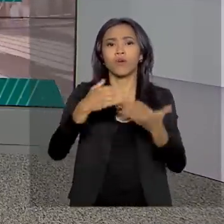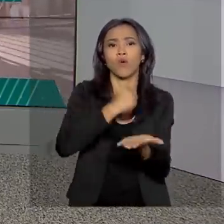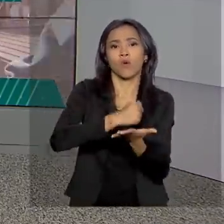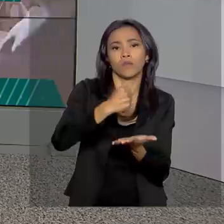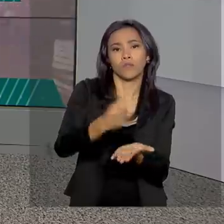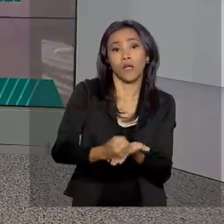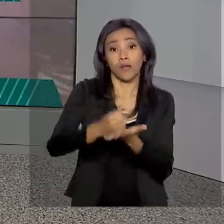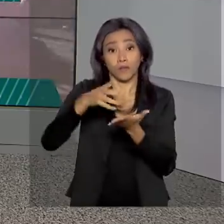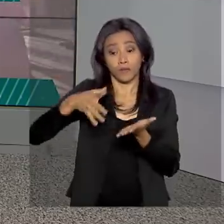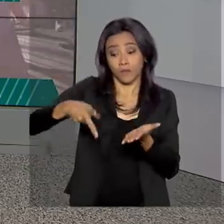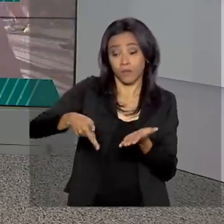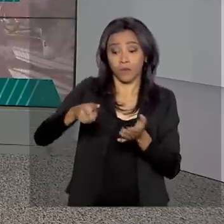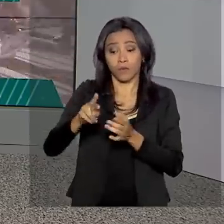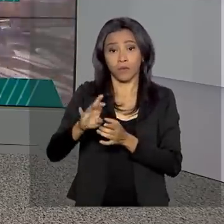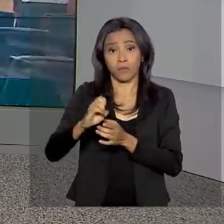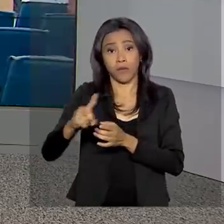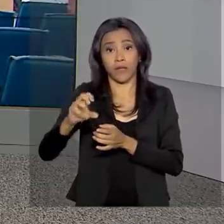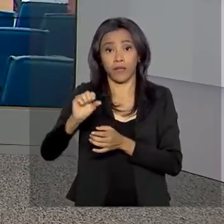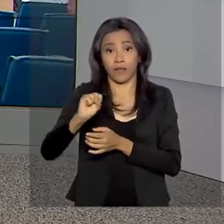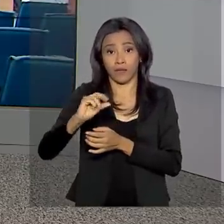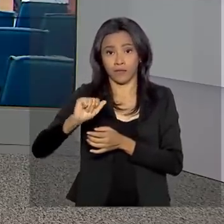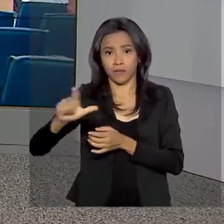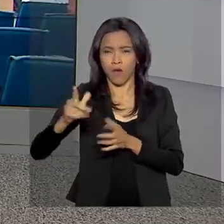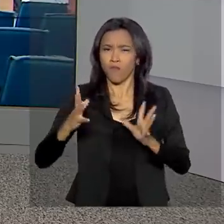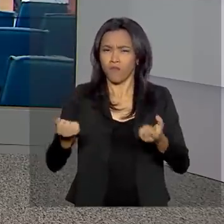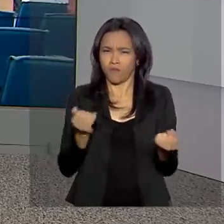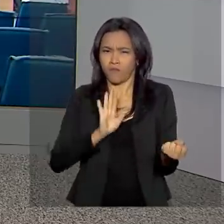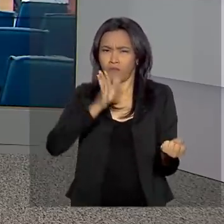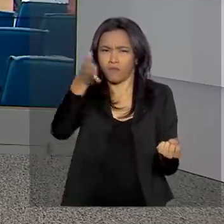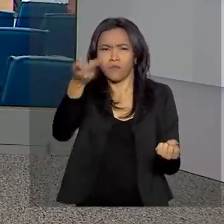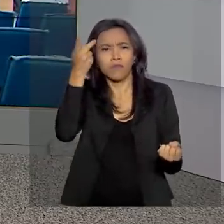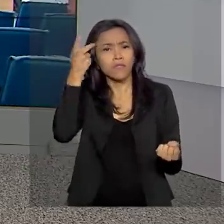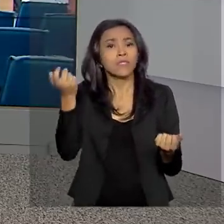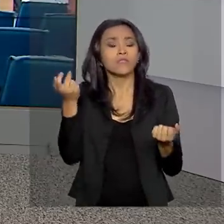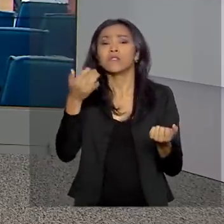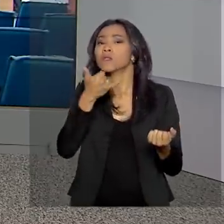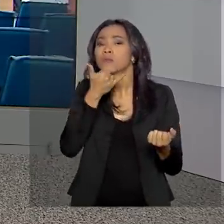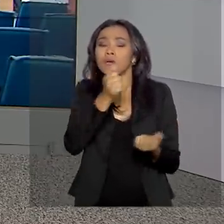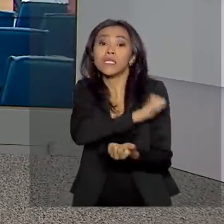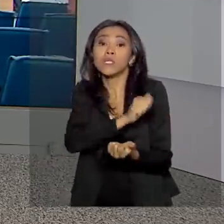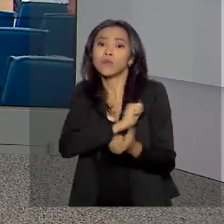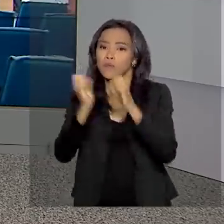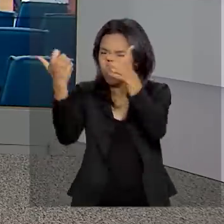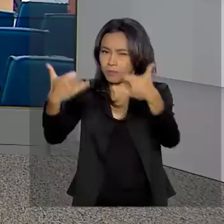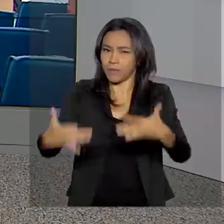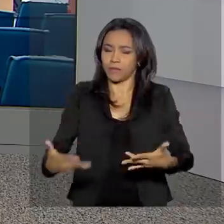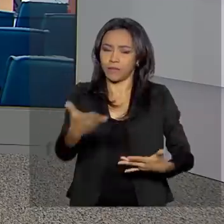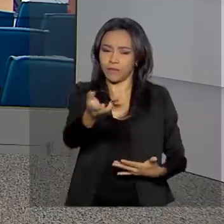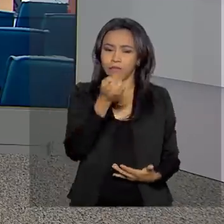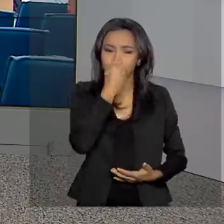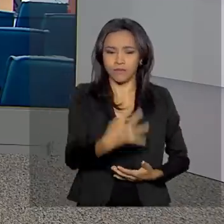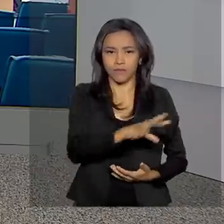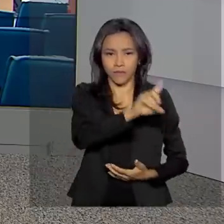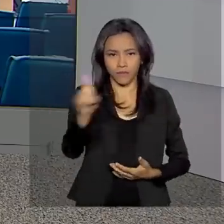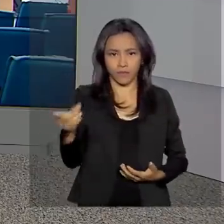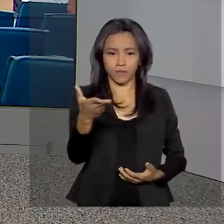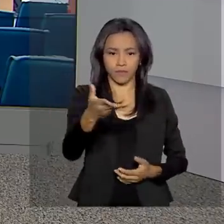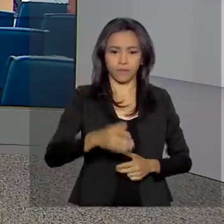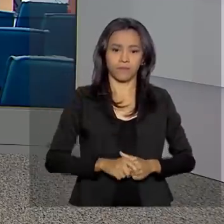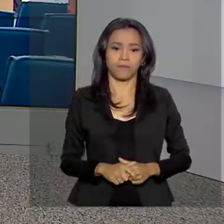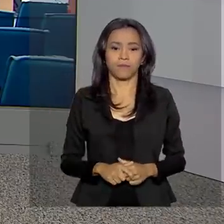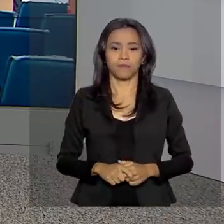do pré sal vamos ao rio de janeiro marcelo castilho explica essa história pra gente marcelo bom dia pra você